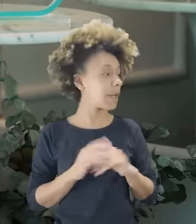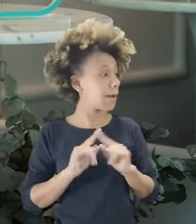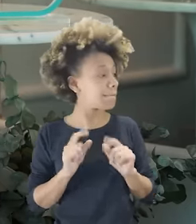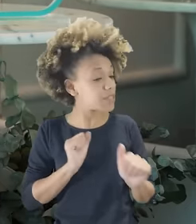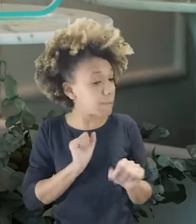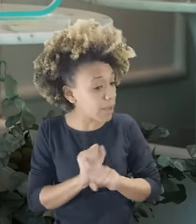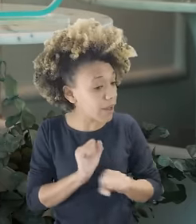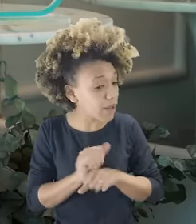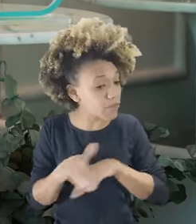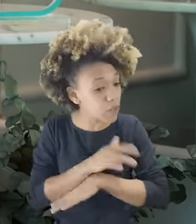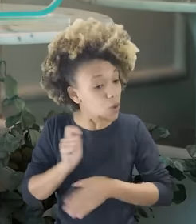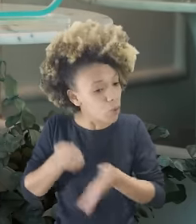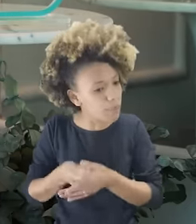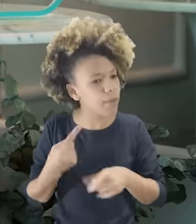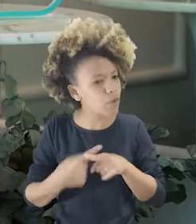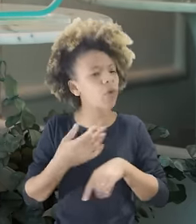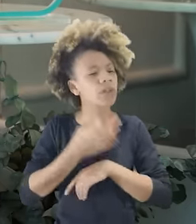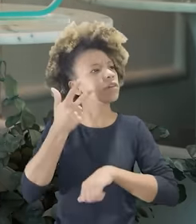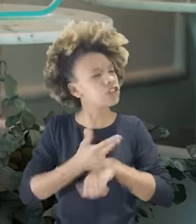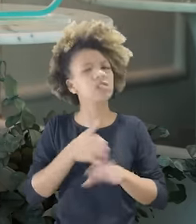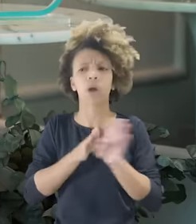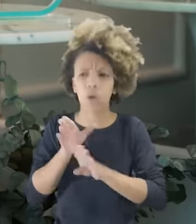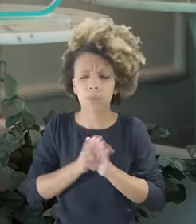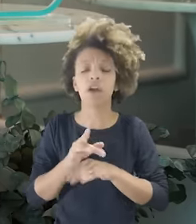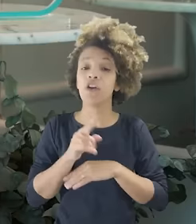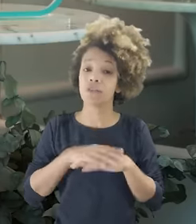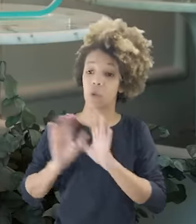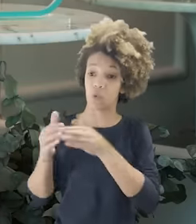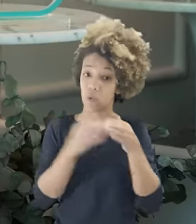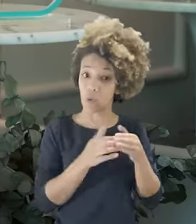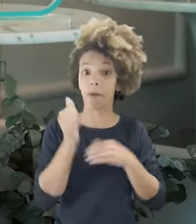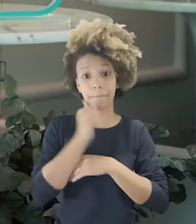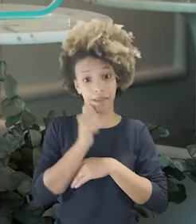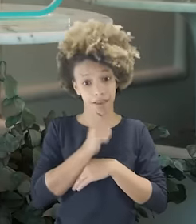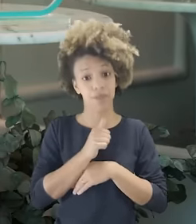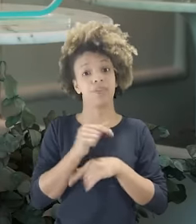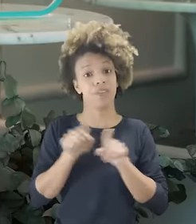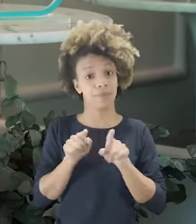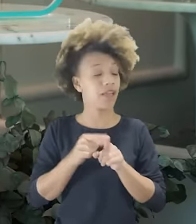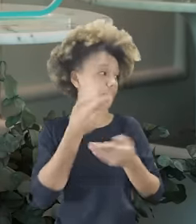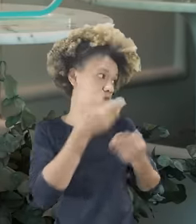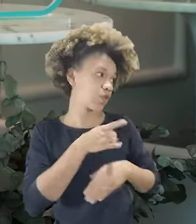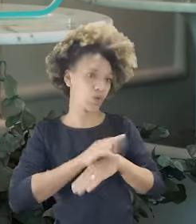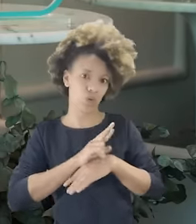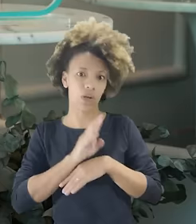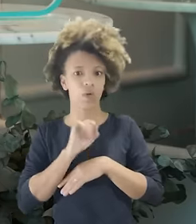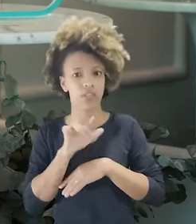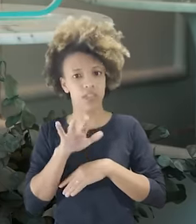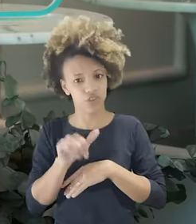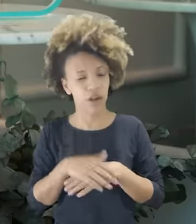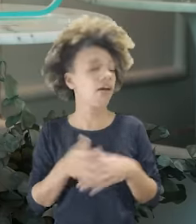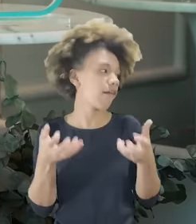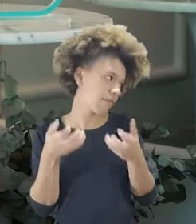gente me parar na rua cara eu comprei e sai por causa do achismo Eu recomendo Eu sei que está vendo um grupo feminino aqui por conta da doutora Rosângela porque muita gente quer